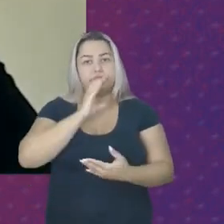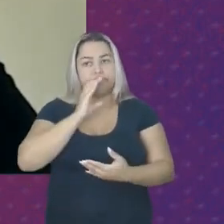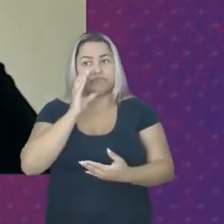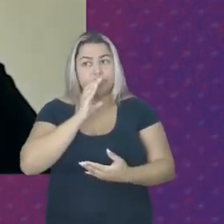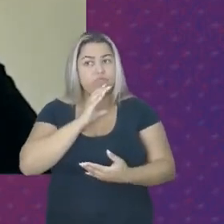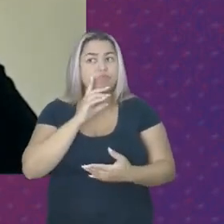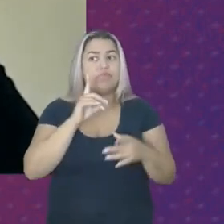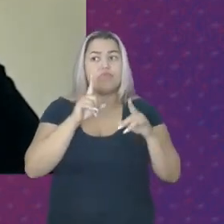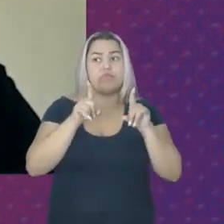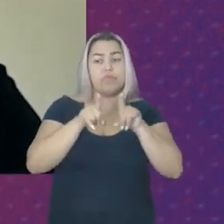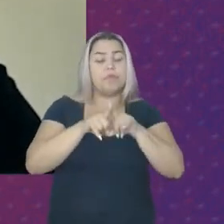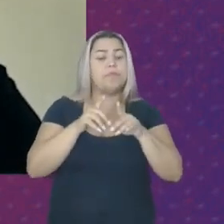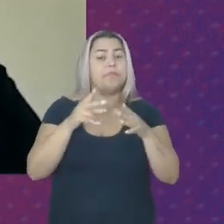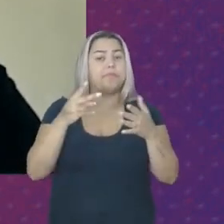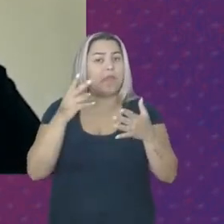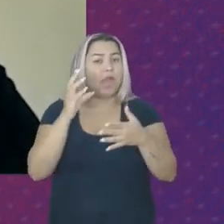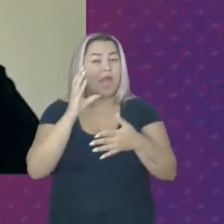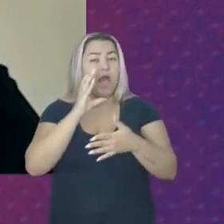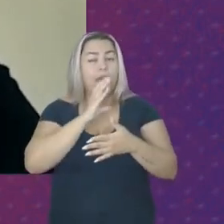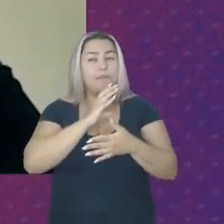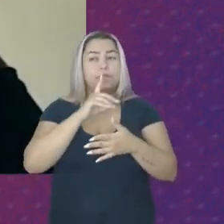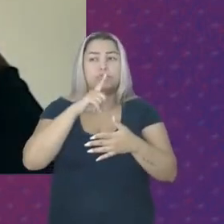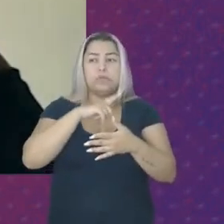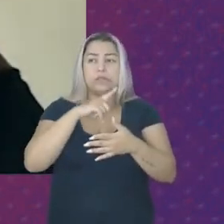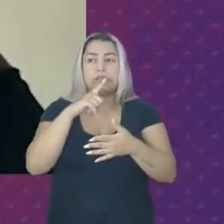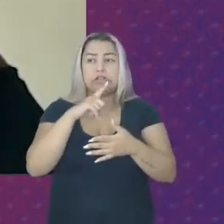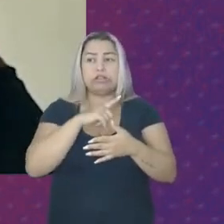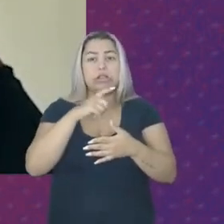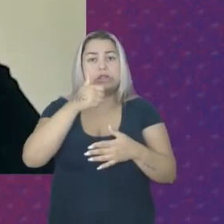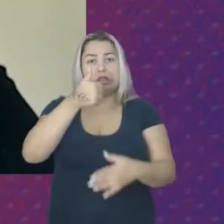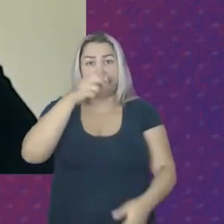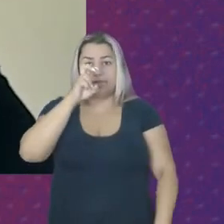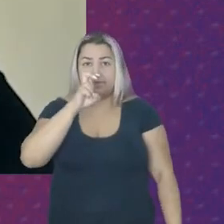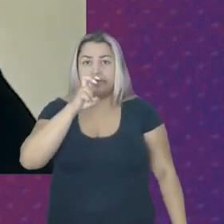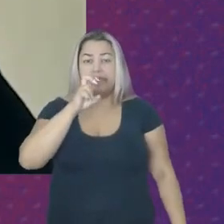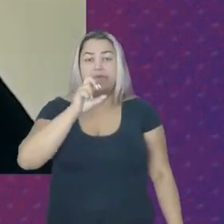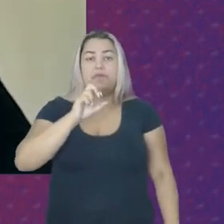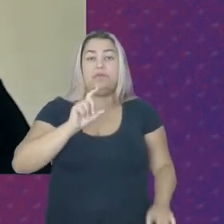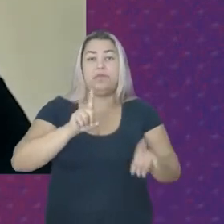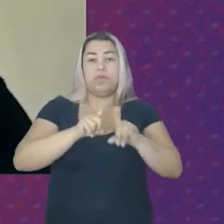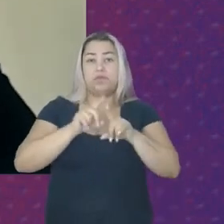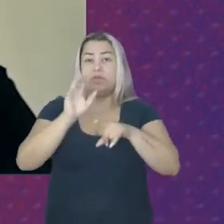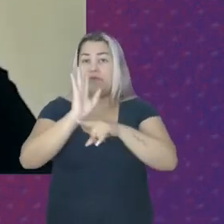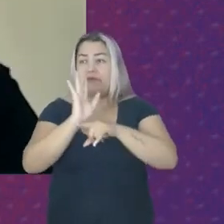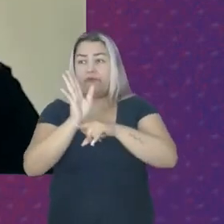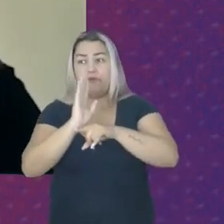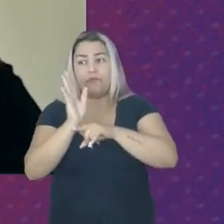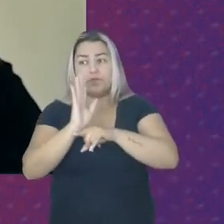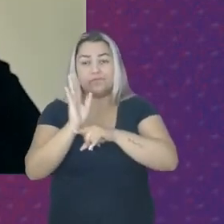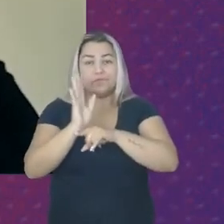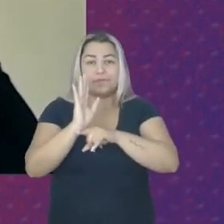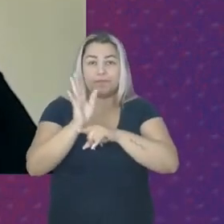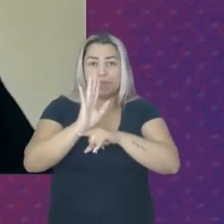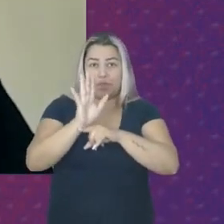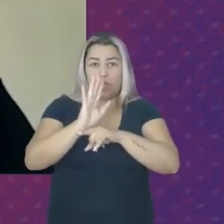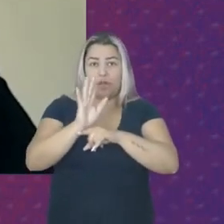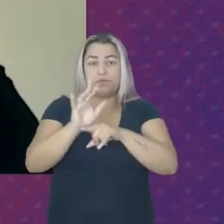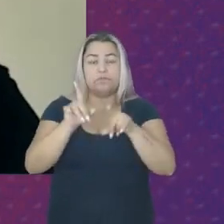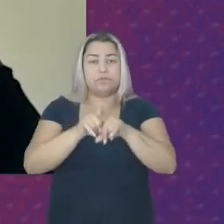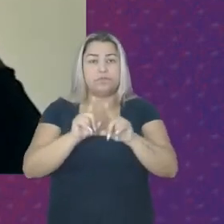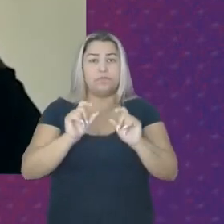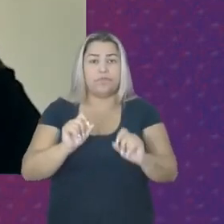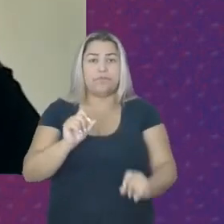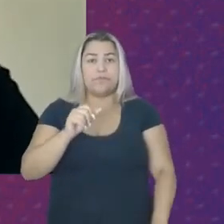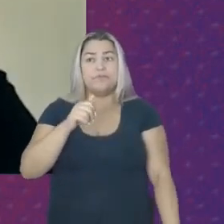corre cada vez mais rápido, né? A gente tem vídeos de 15 segundos, vídeos que chegam a inúmeras visualizações, um vídeo